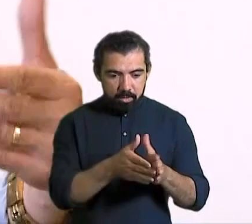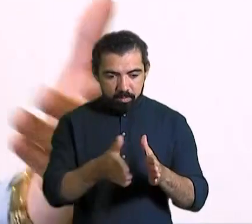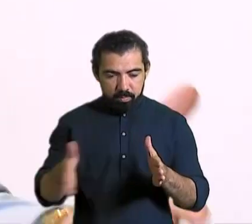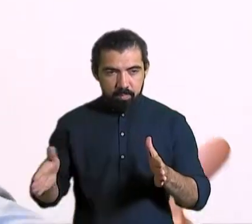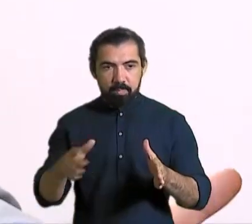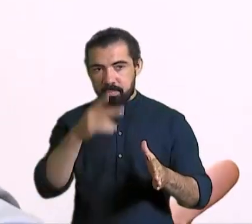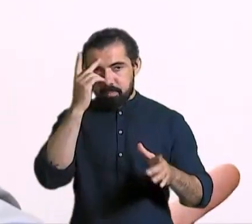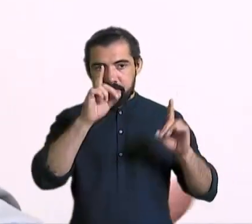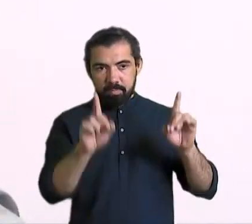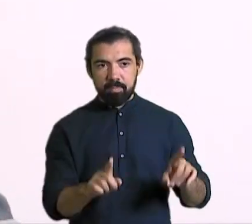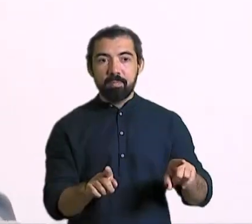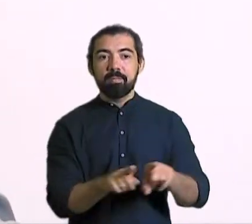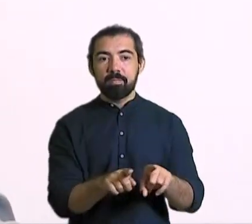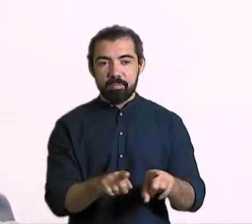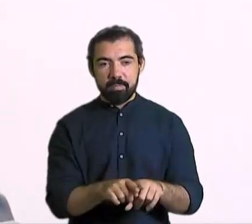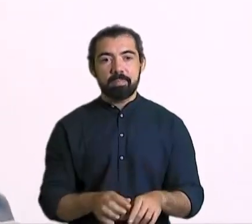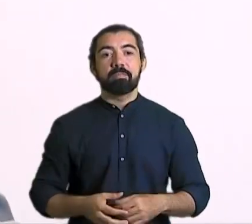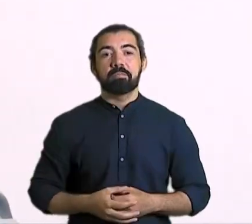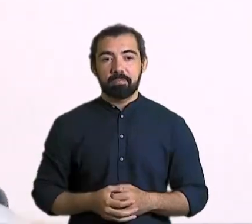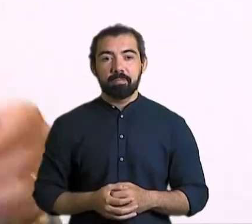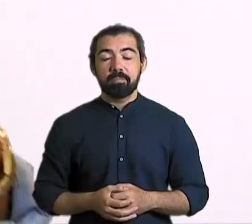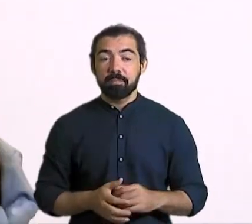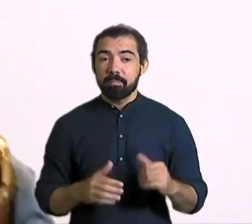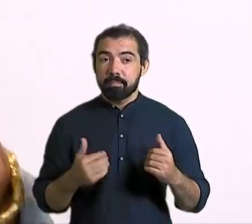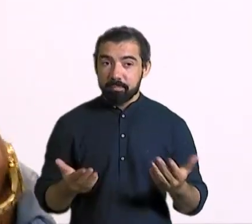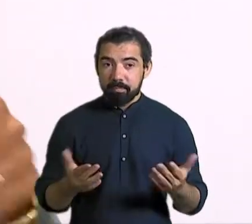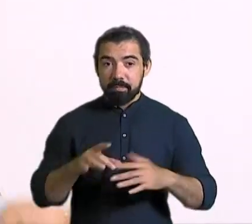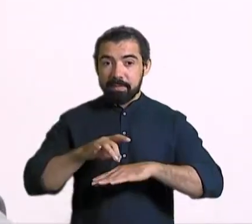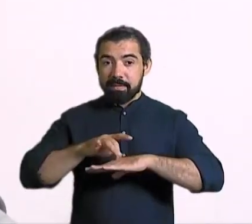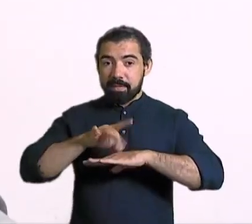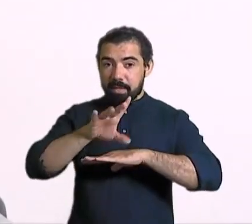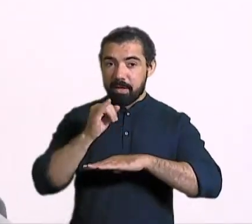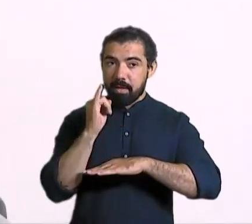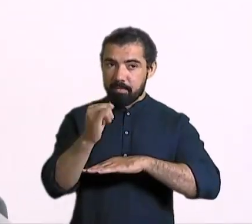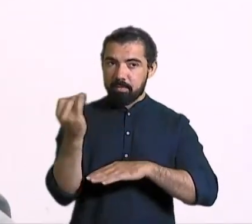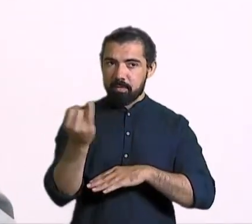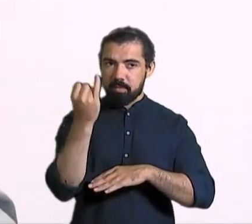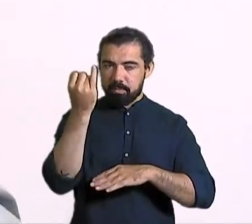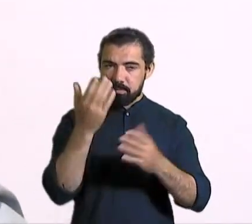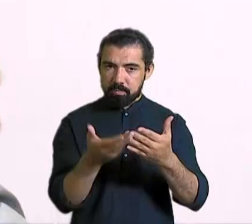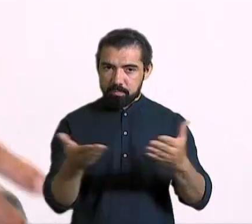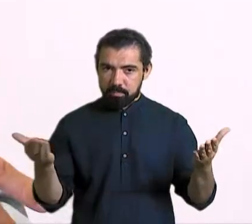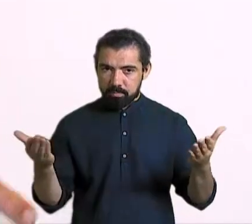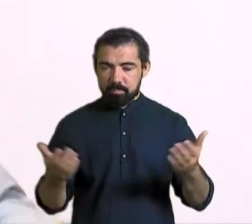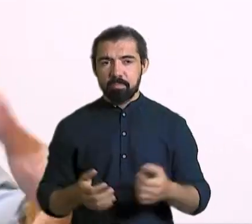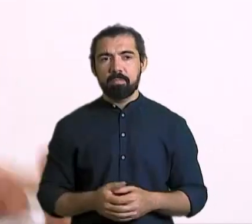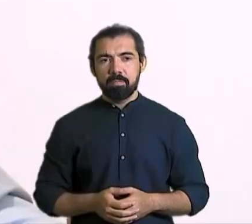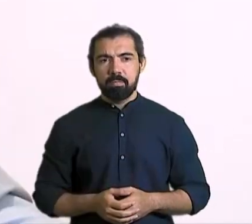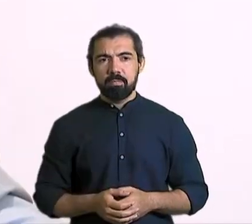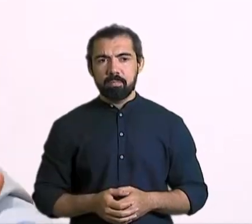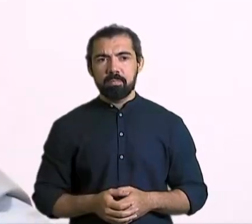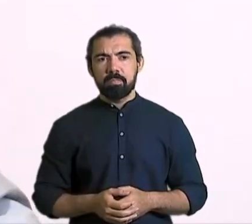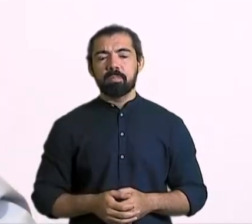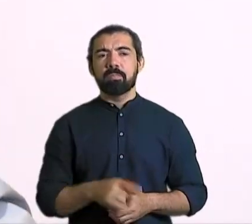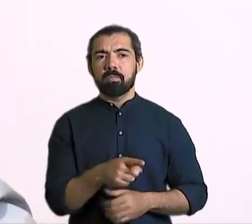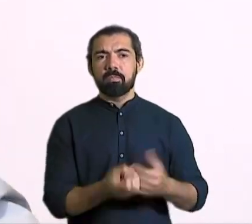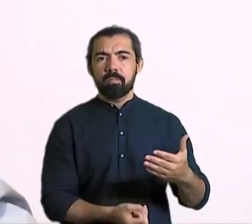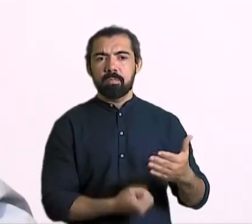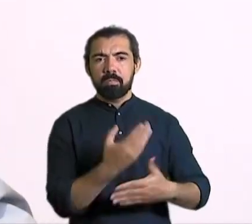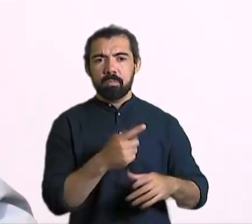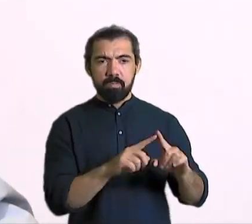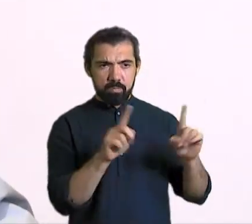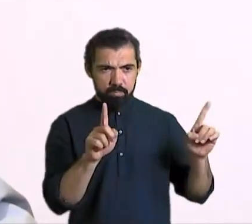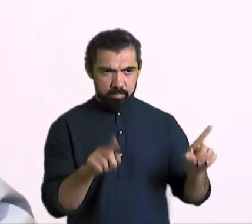pessoas com deficiência também. Né? Então, fica essa dica fundamental. Está lá participando da criação desse